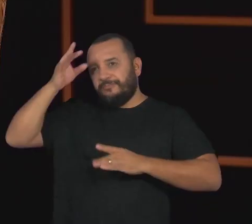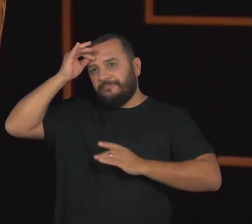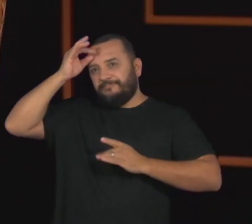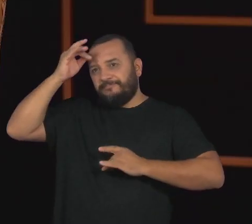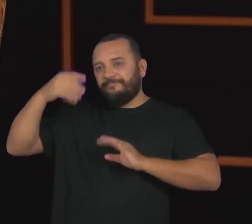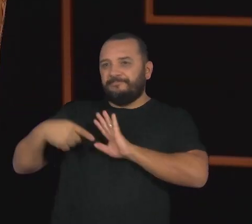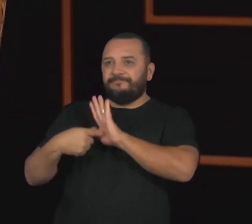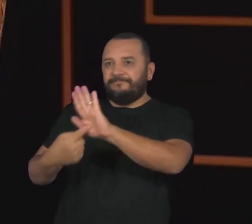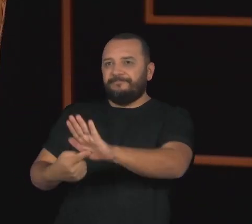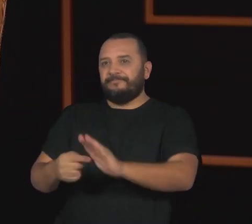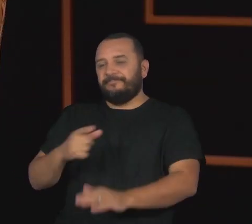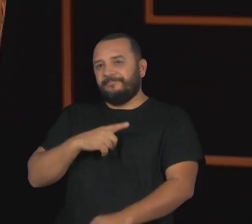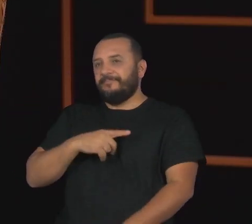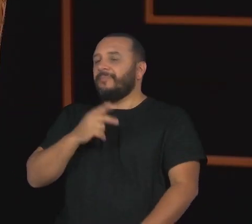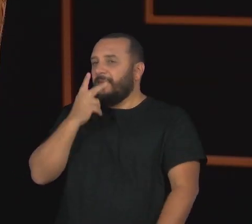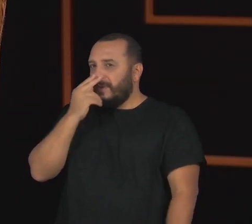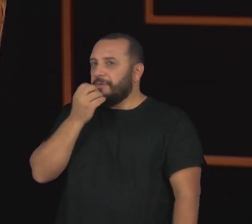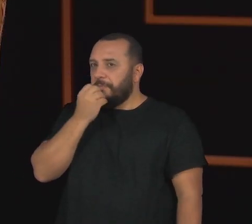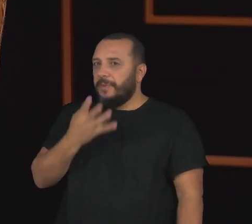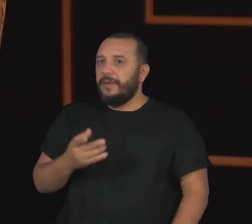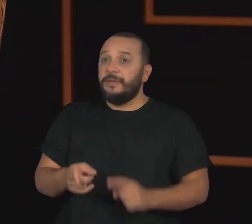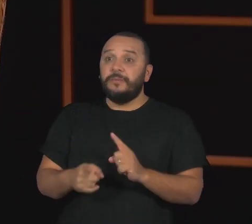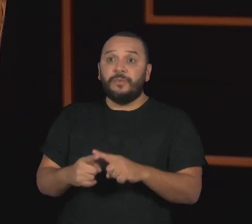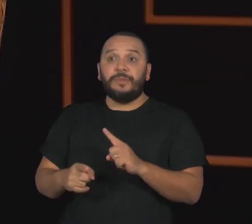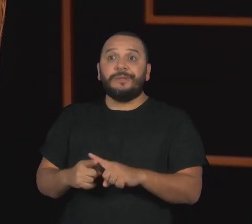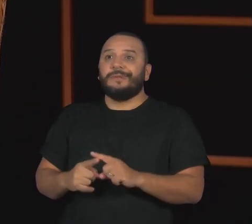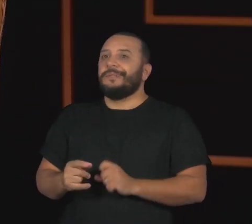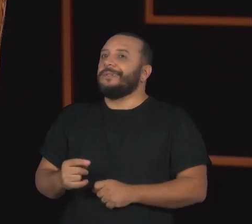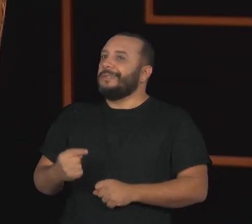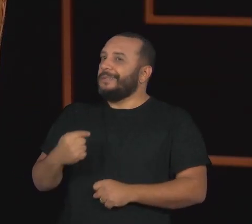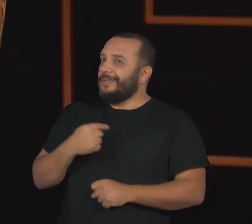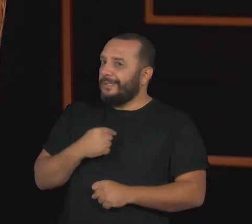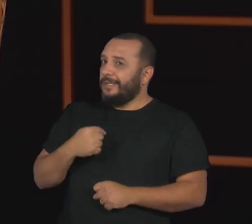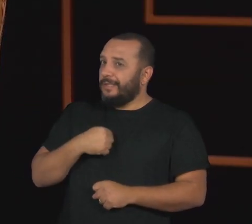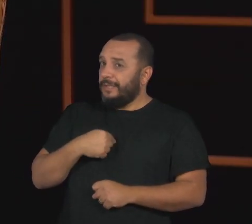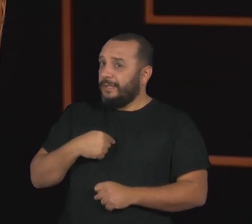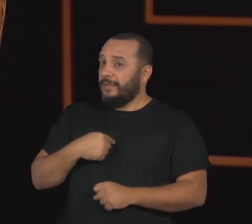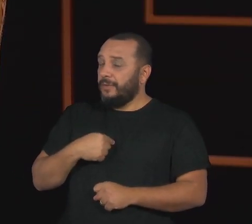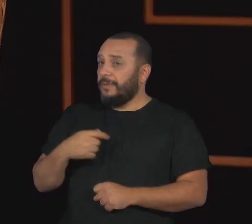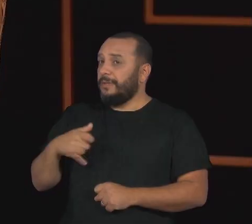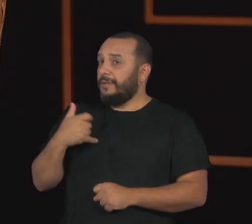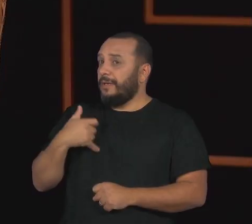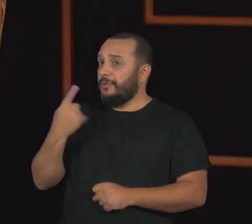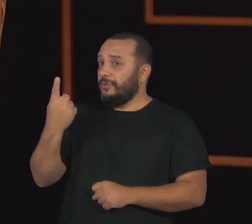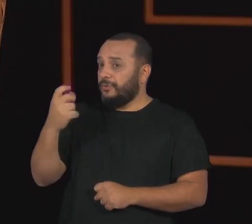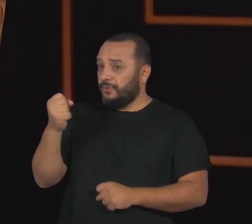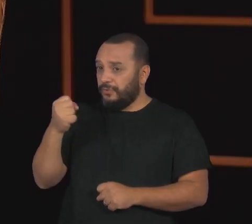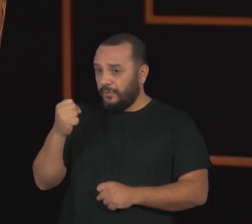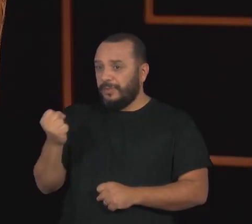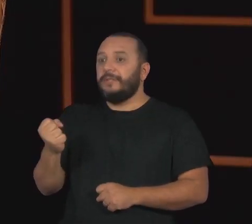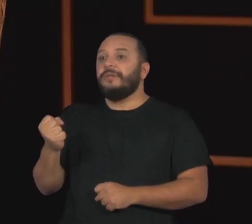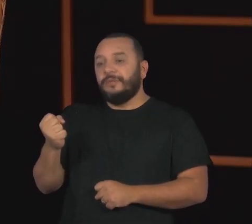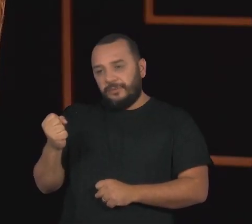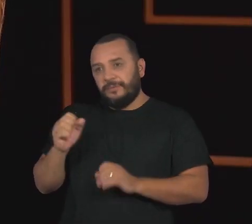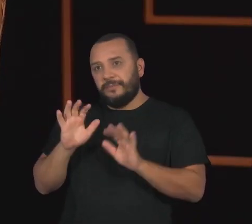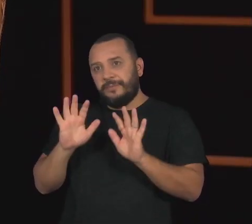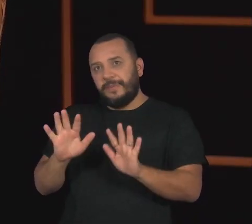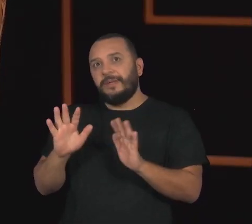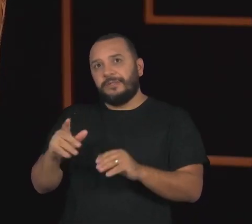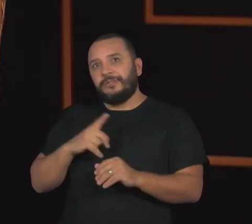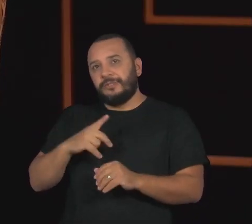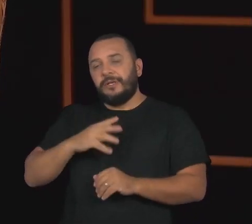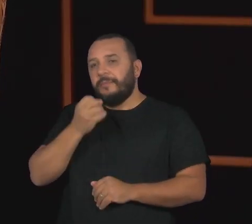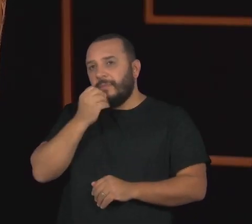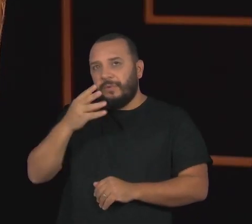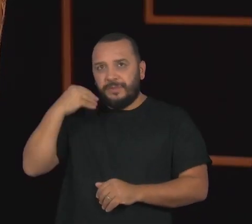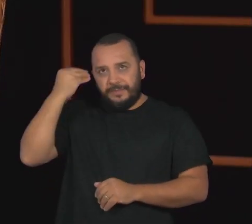Eu acho que foi muito bem, porque apesar de ser um garoto de apenas 18 anos, eu já tinha uma boa bagagem,